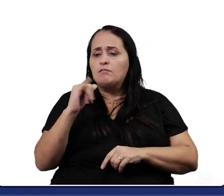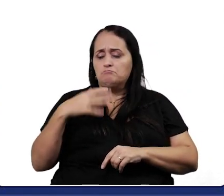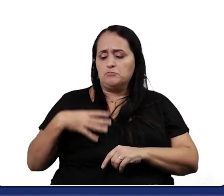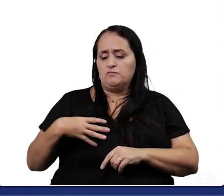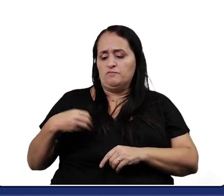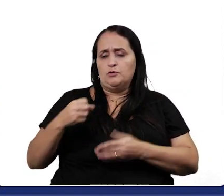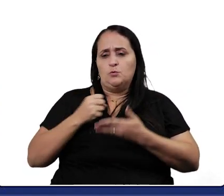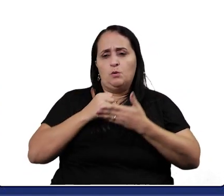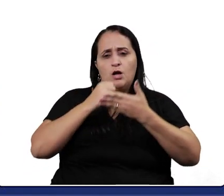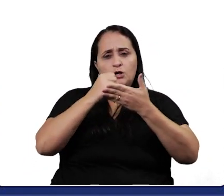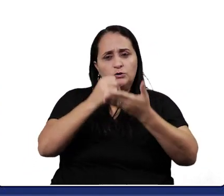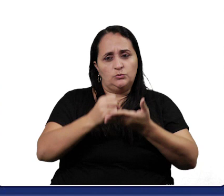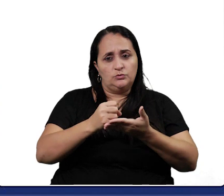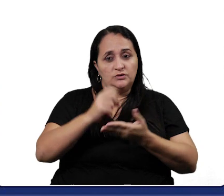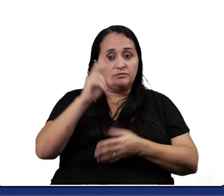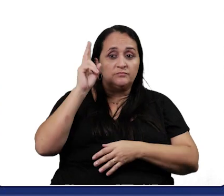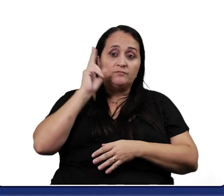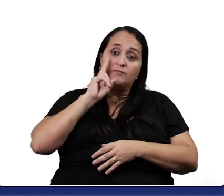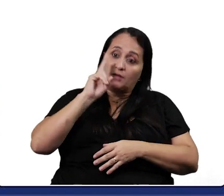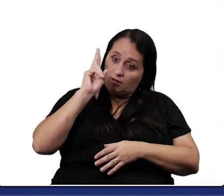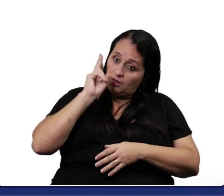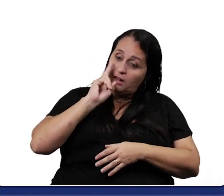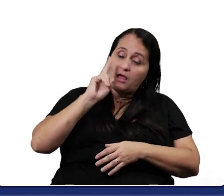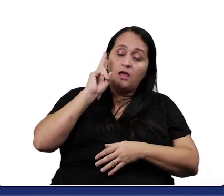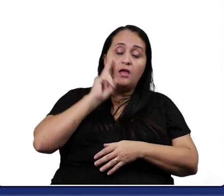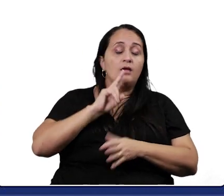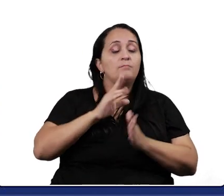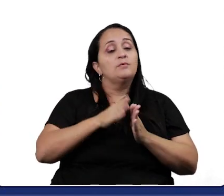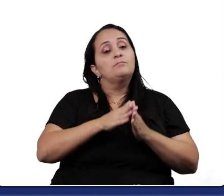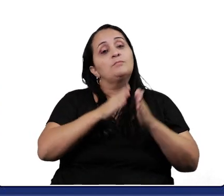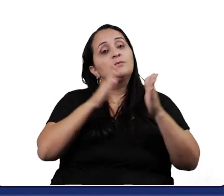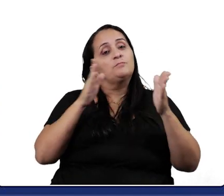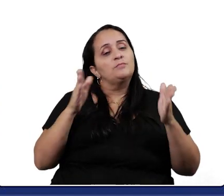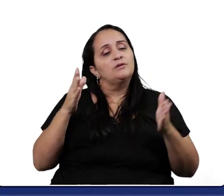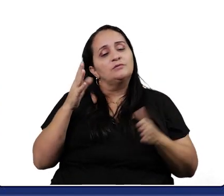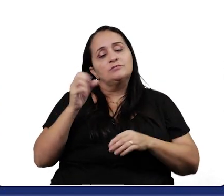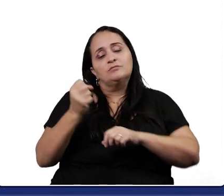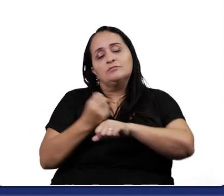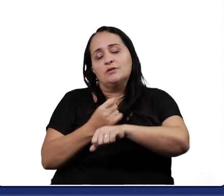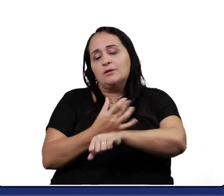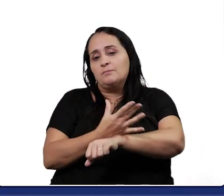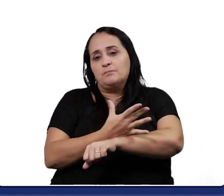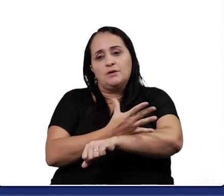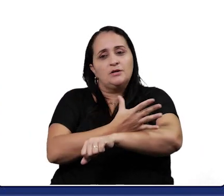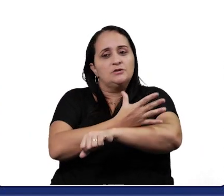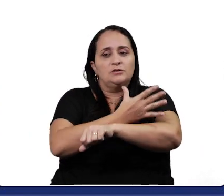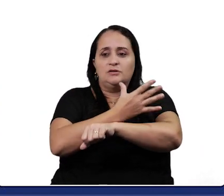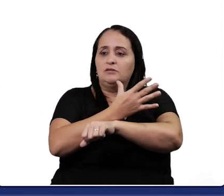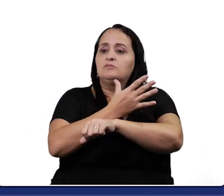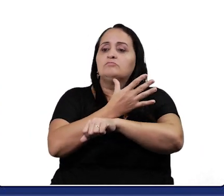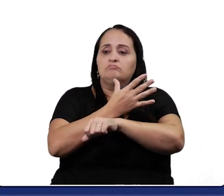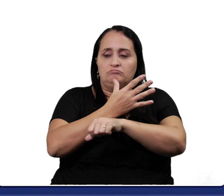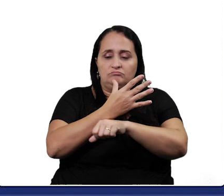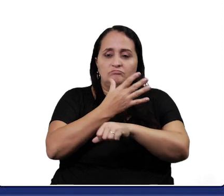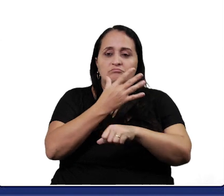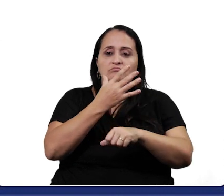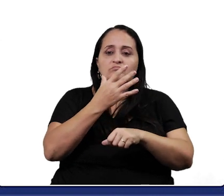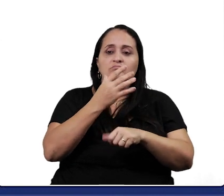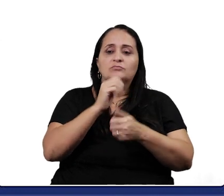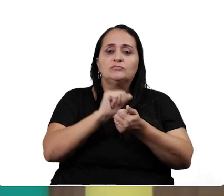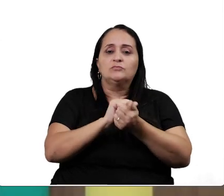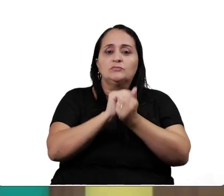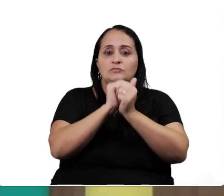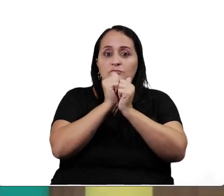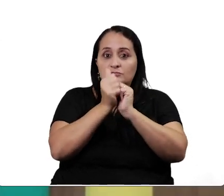filho. Relembre momentos emocionantes que tem tudo a ver com o lema dos Jogos